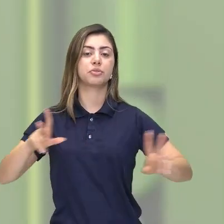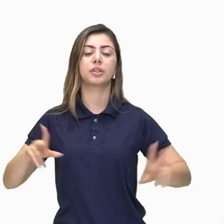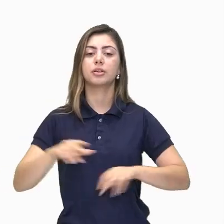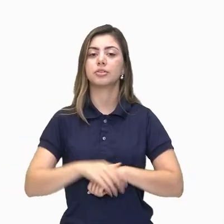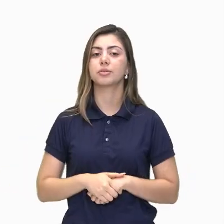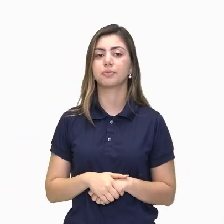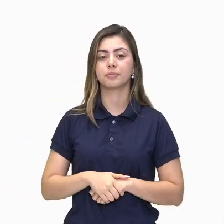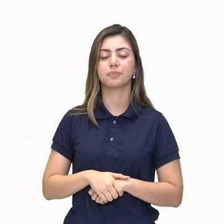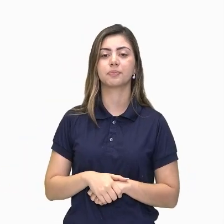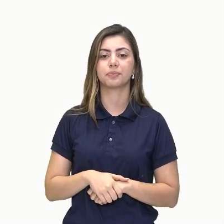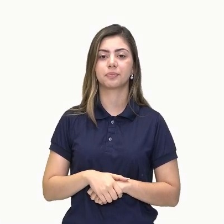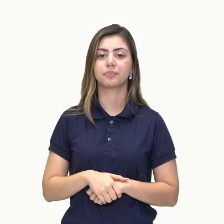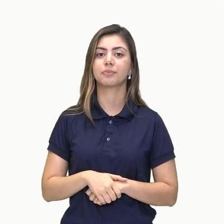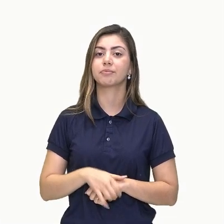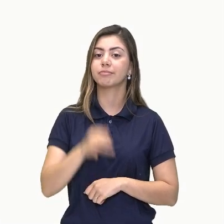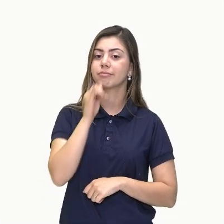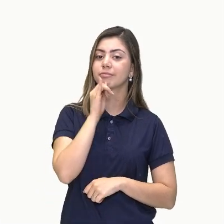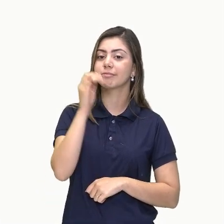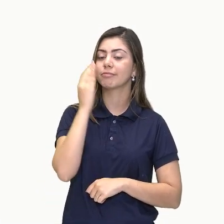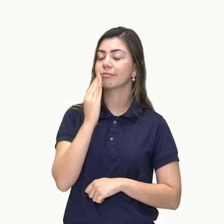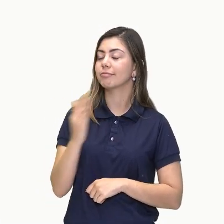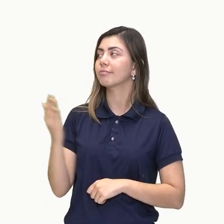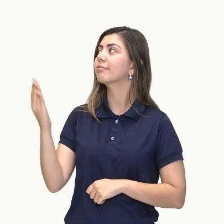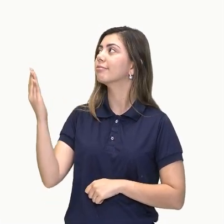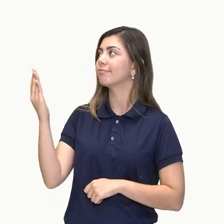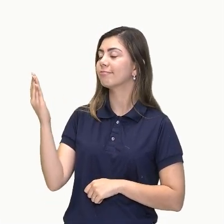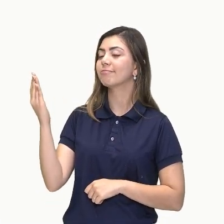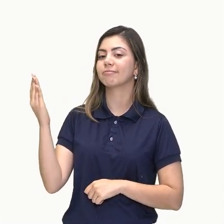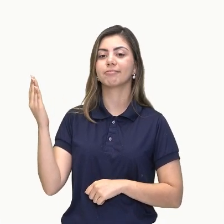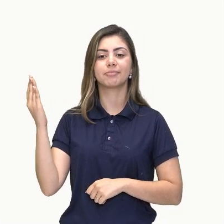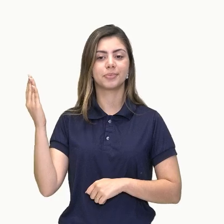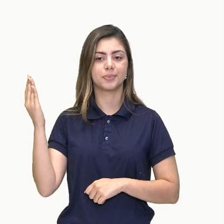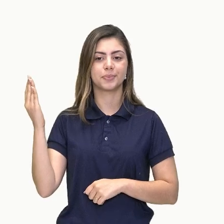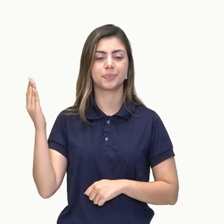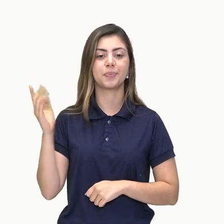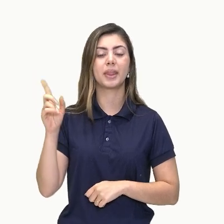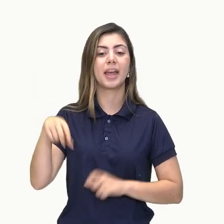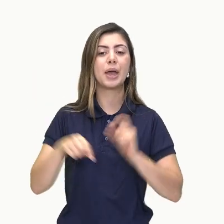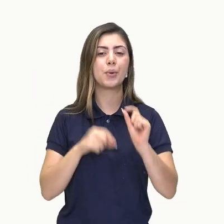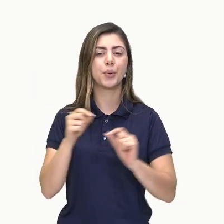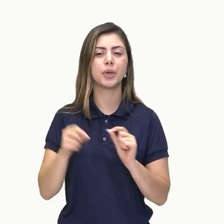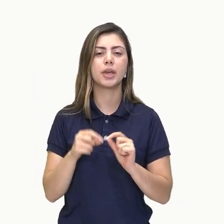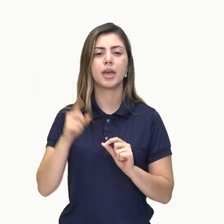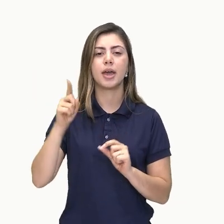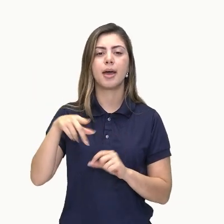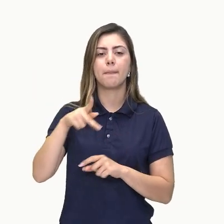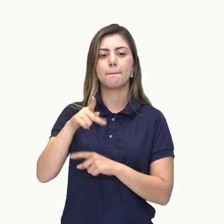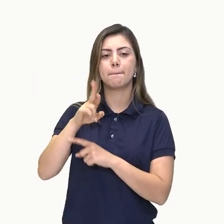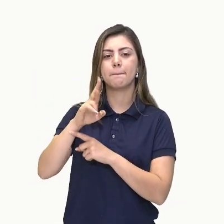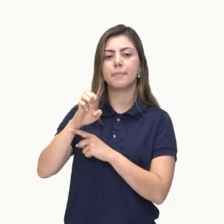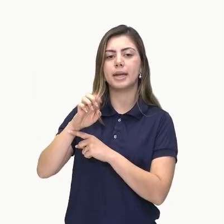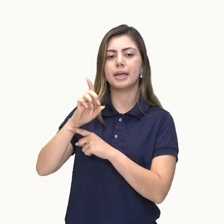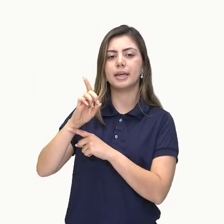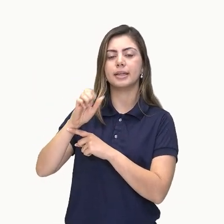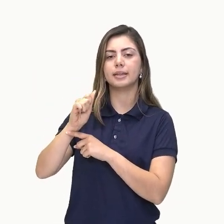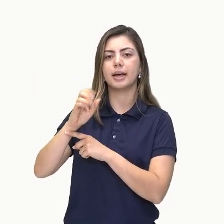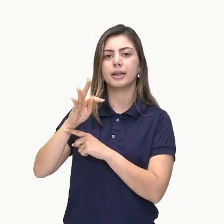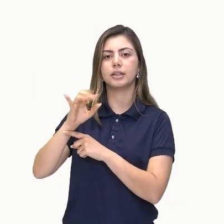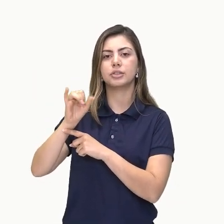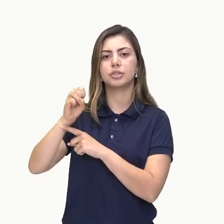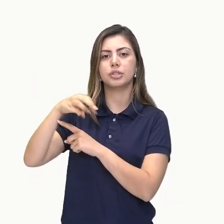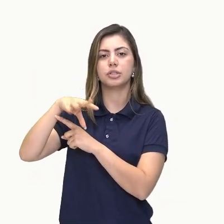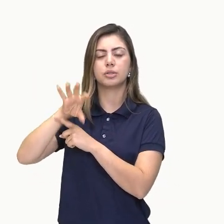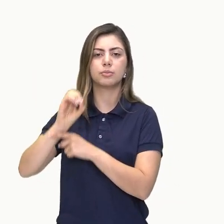primeiro exemplo. Olha só. Aí a gente tem um exemplo do predatismo, né? Então, quando a gente fala